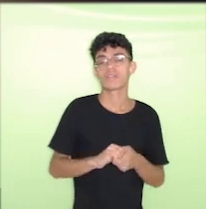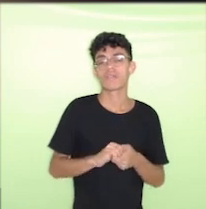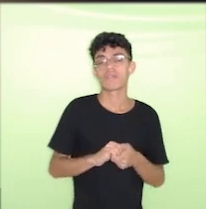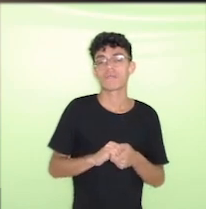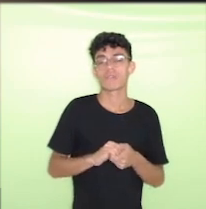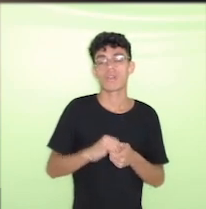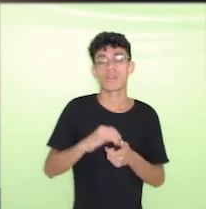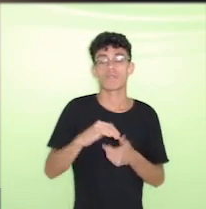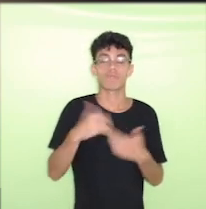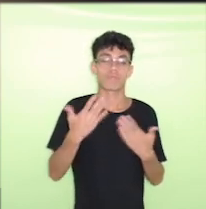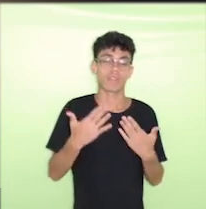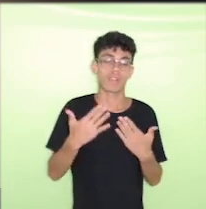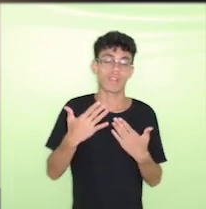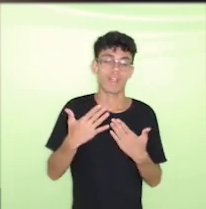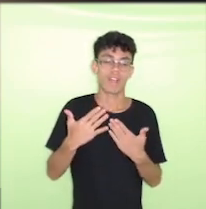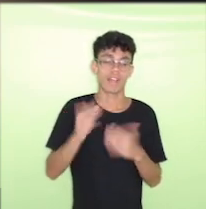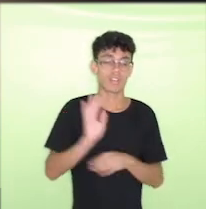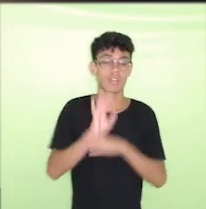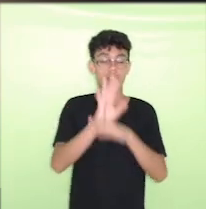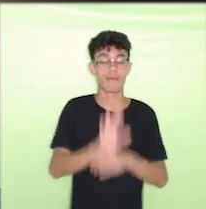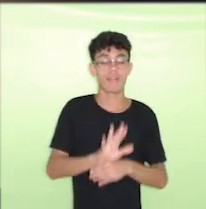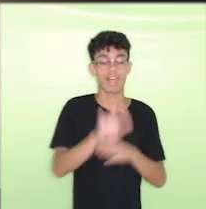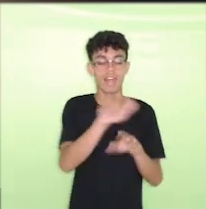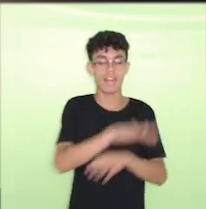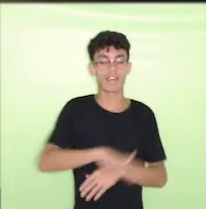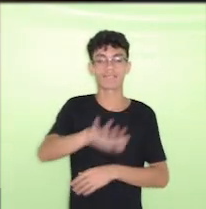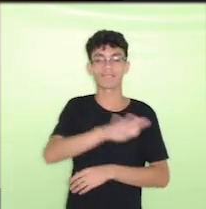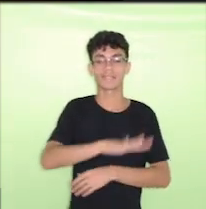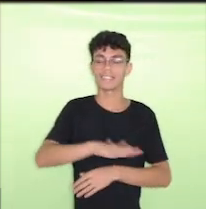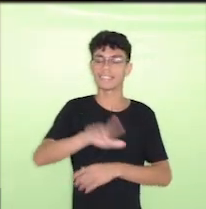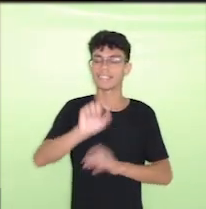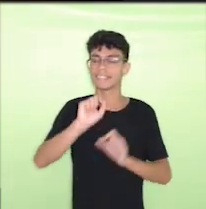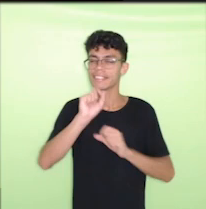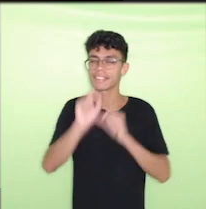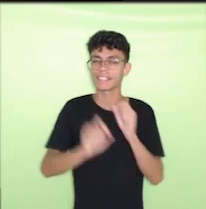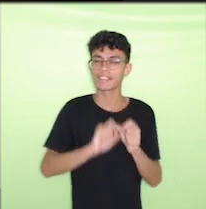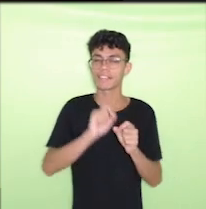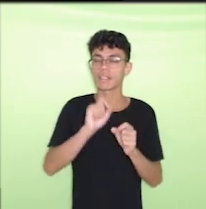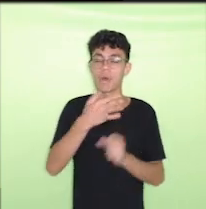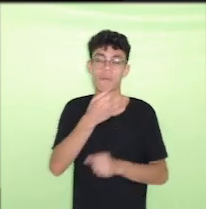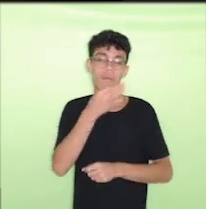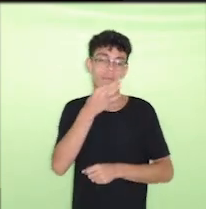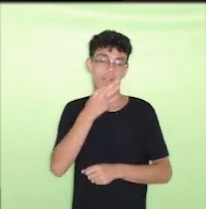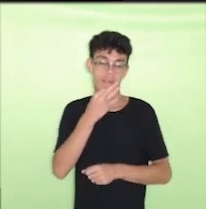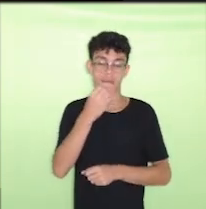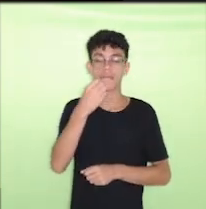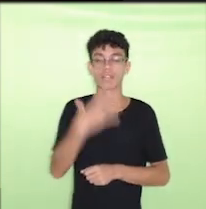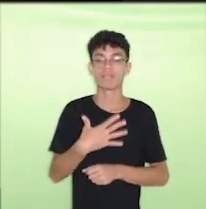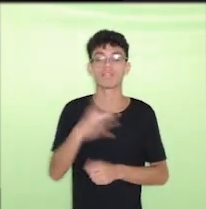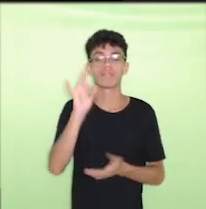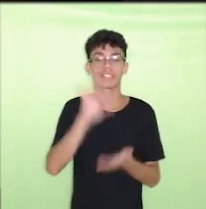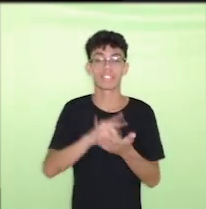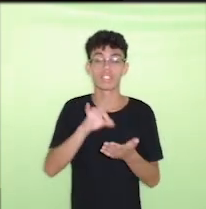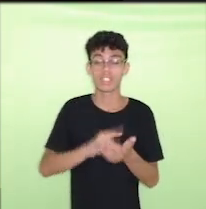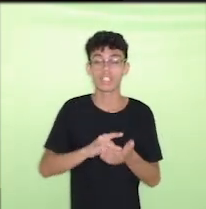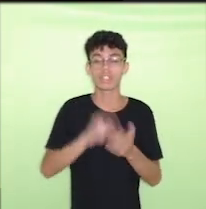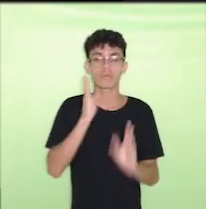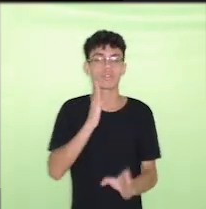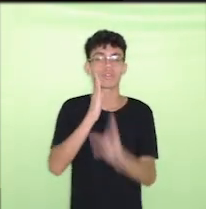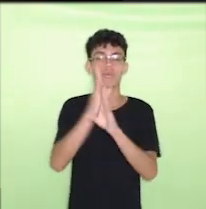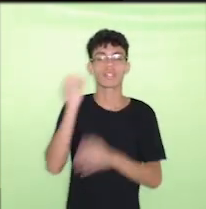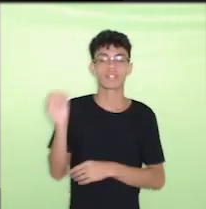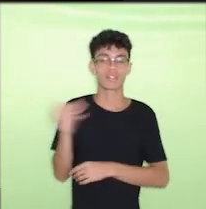condições agradáveis a essas criaturas extravagantes, de repente, um argumento válido, uma nova